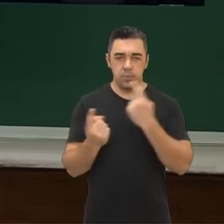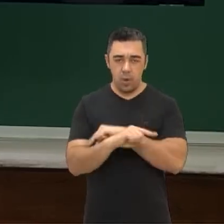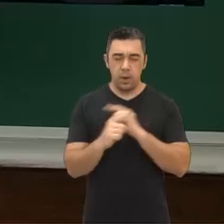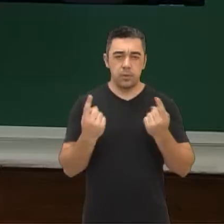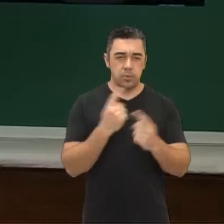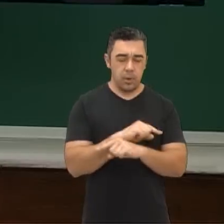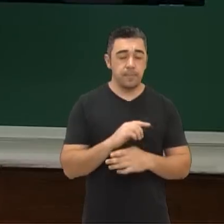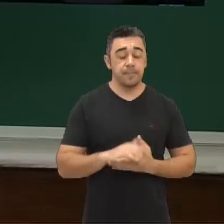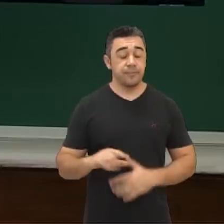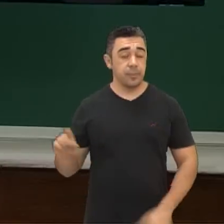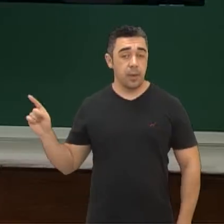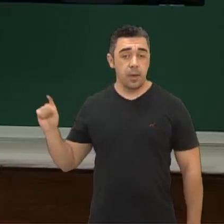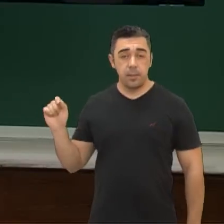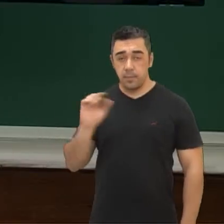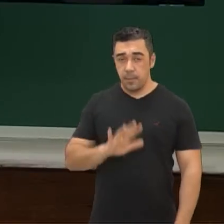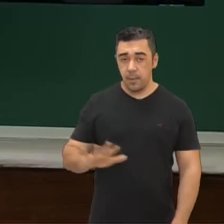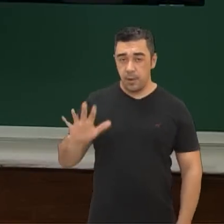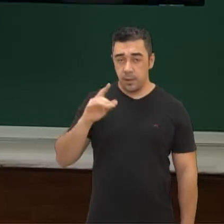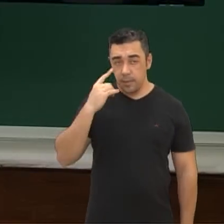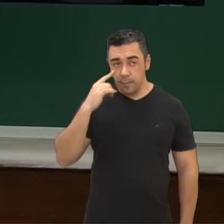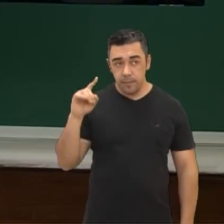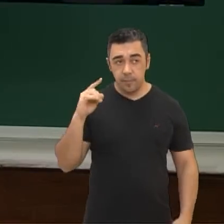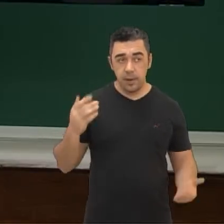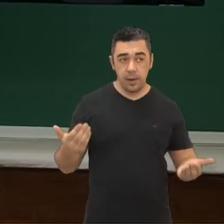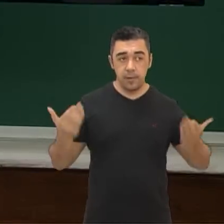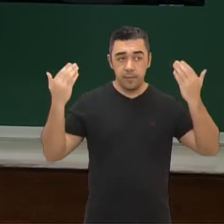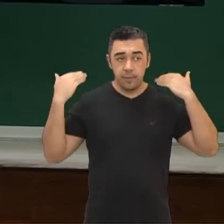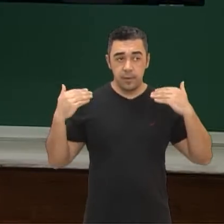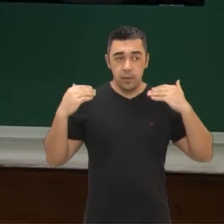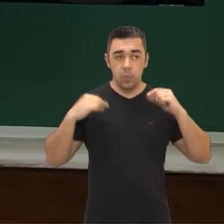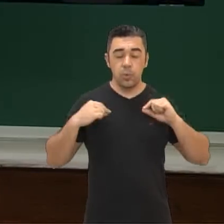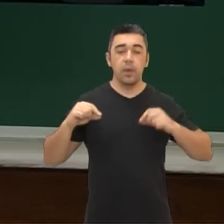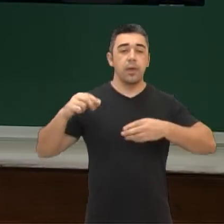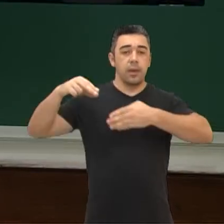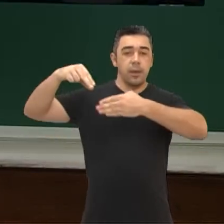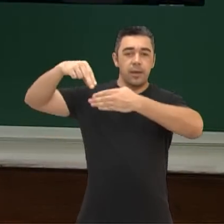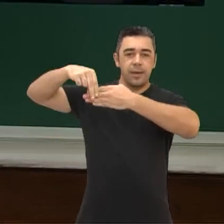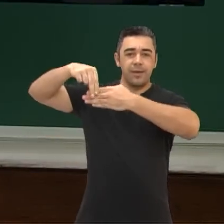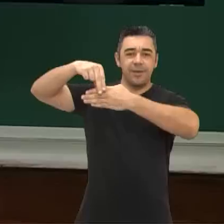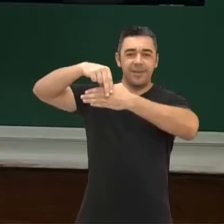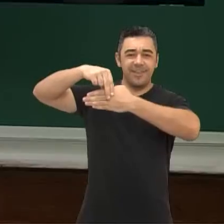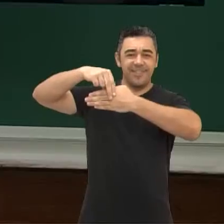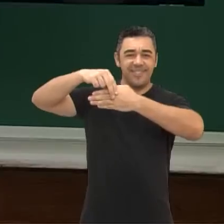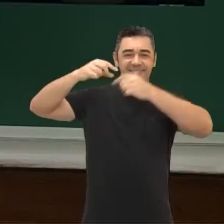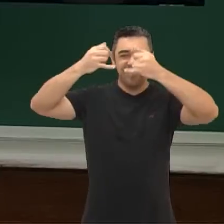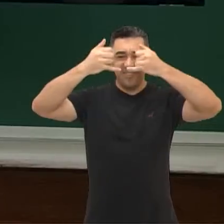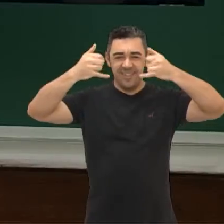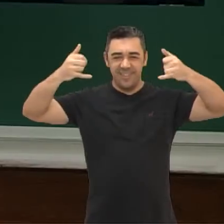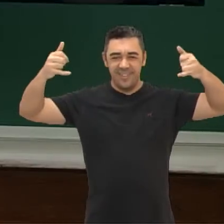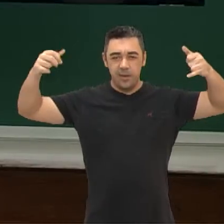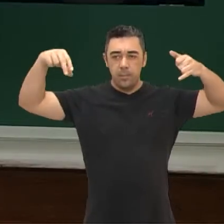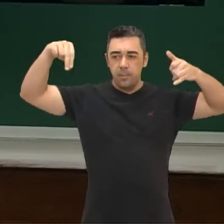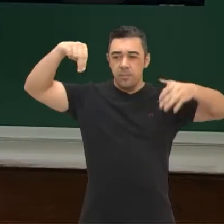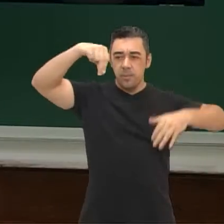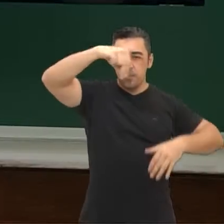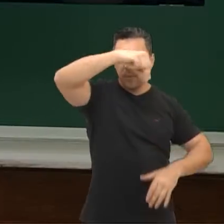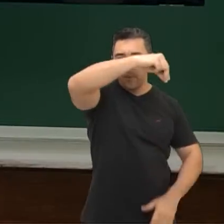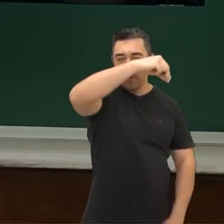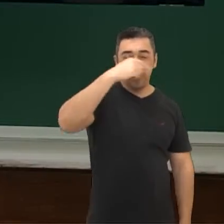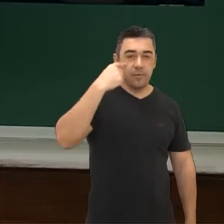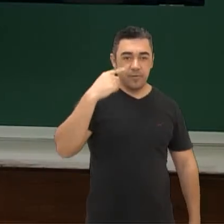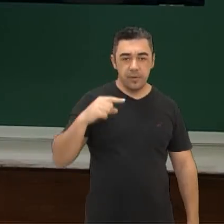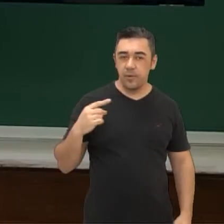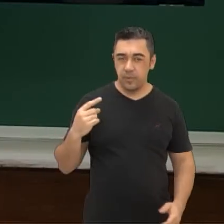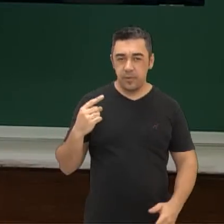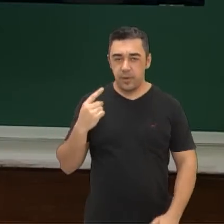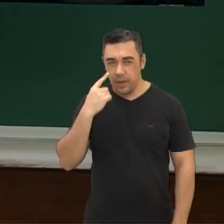um declama ou canta o verso, o outro toca, né? E aí faz a divisão. Quando passa a palavra para